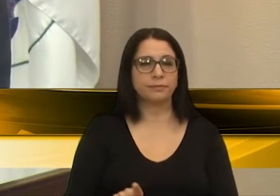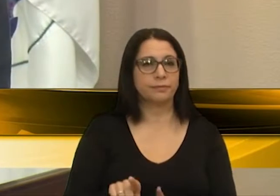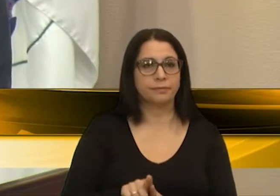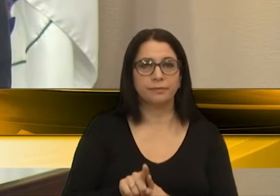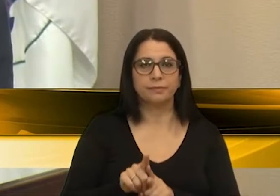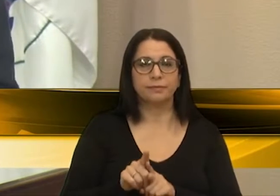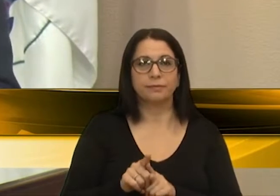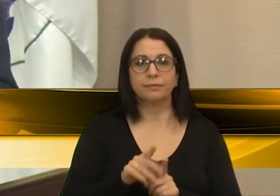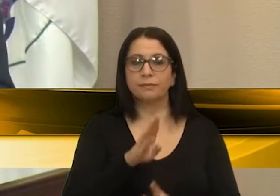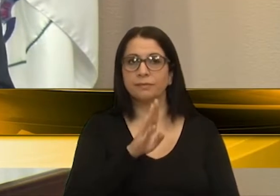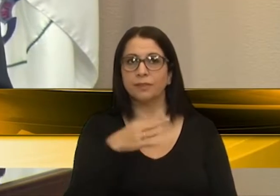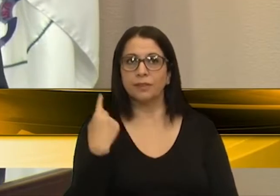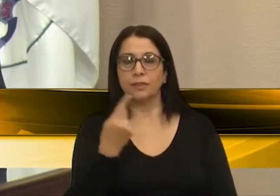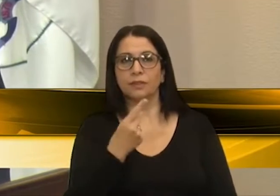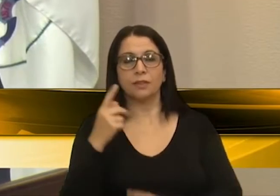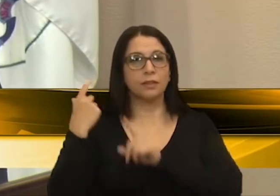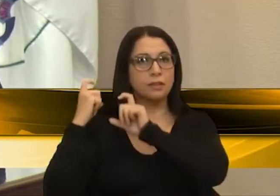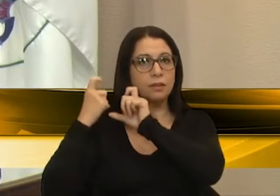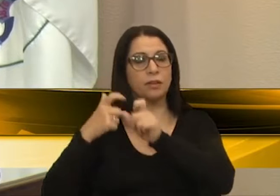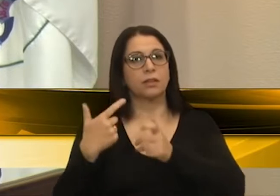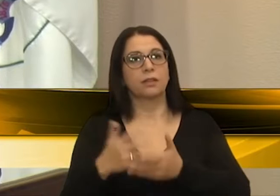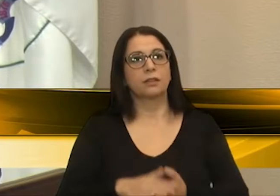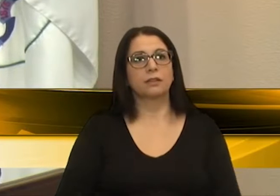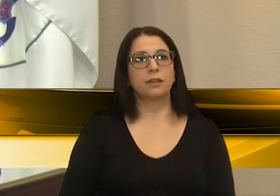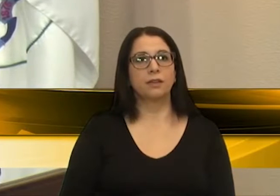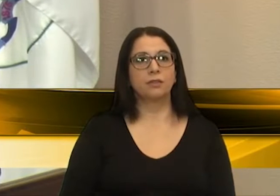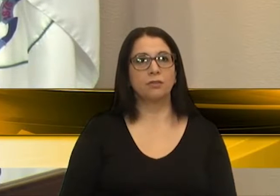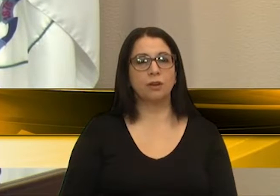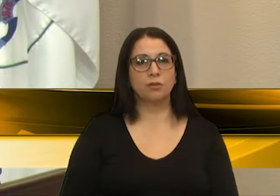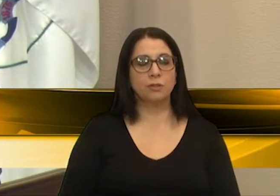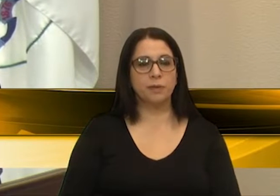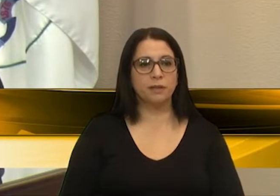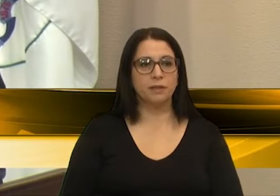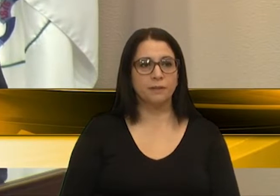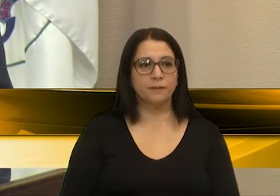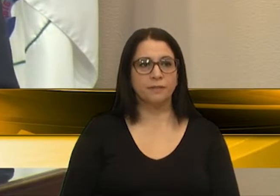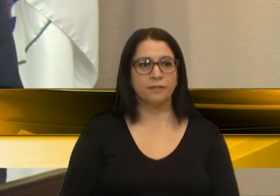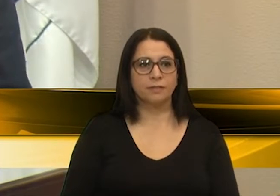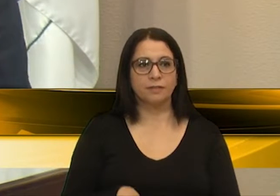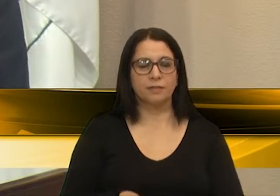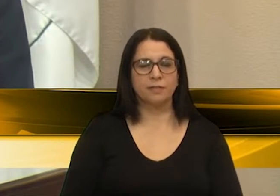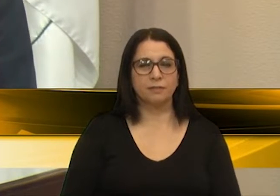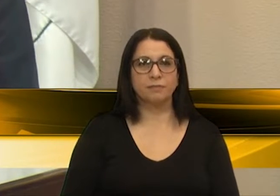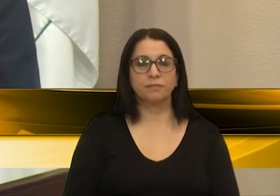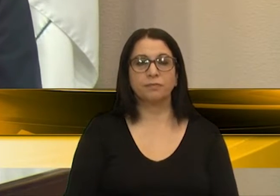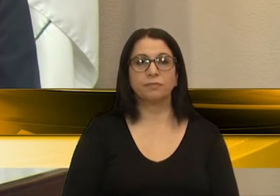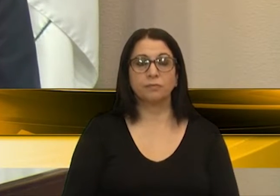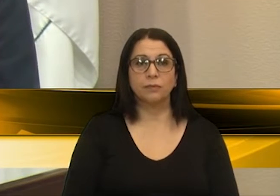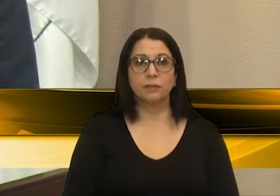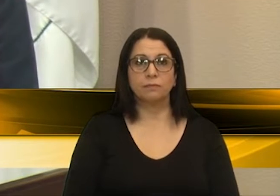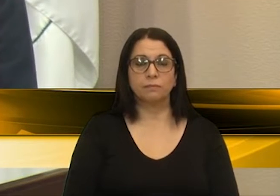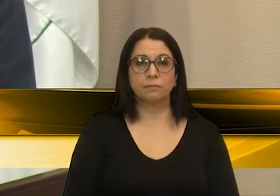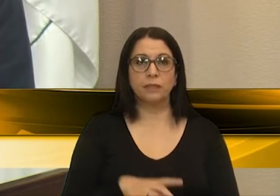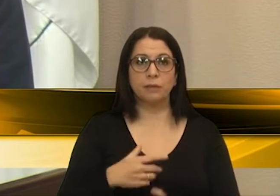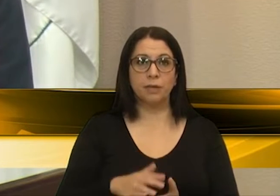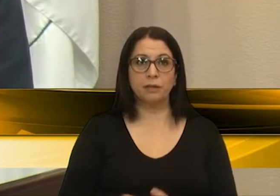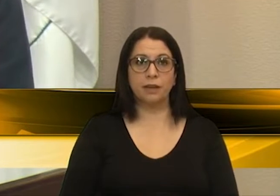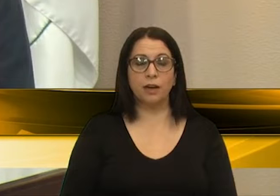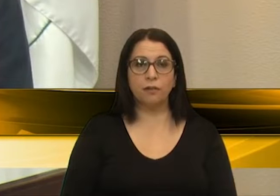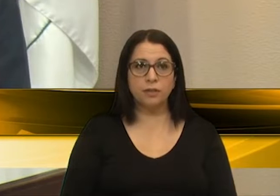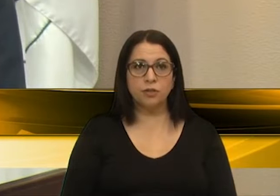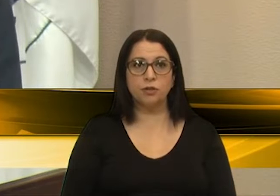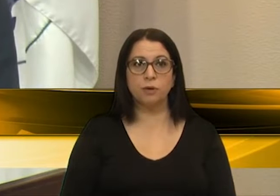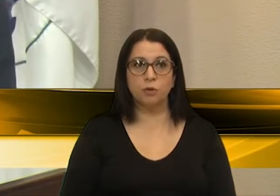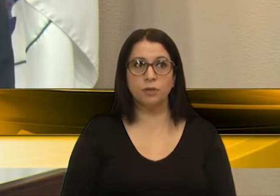do Ocidente, né? A nossa tradição ocidental. E não é demais recordar o quanto